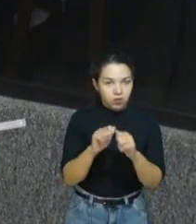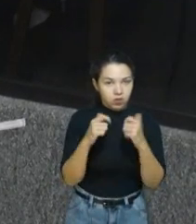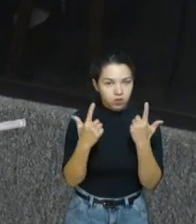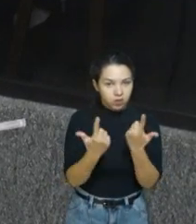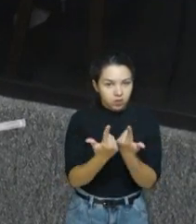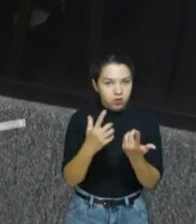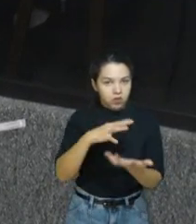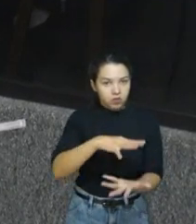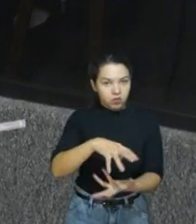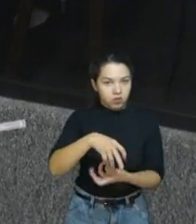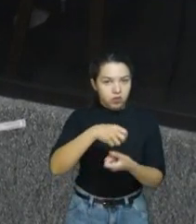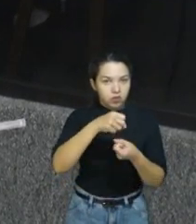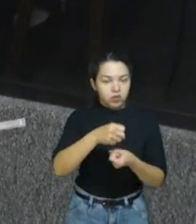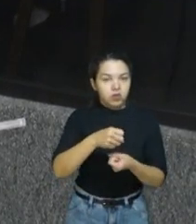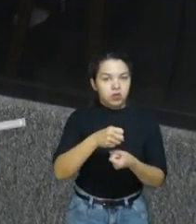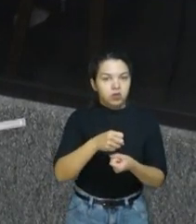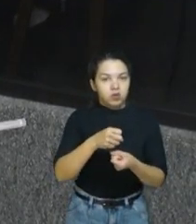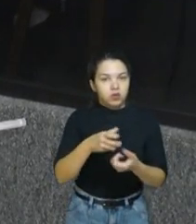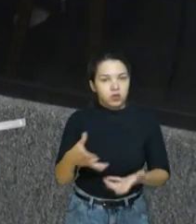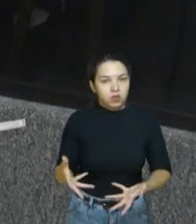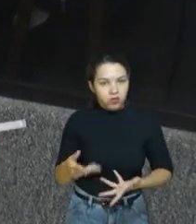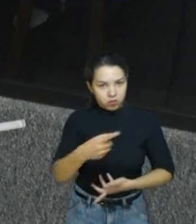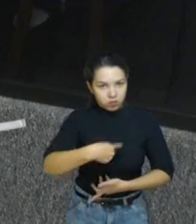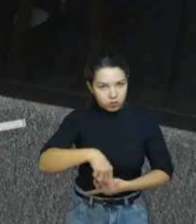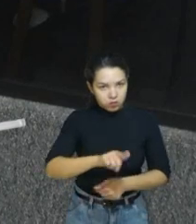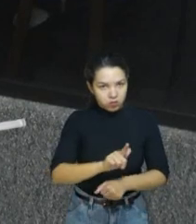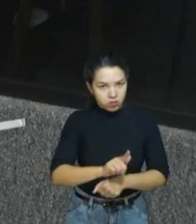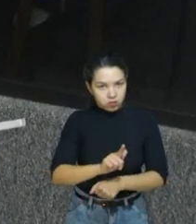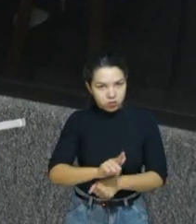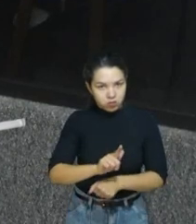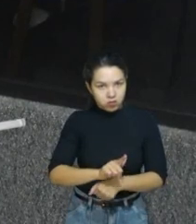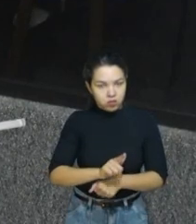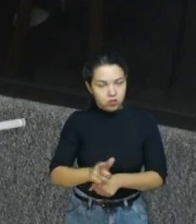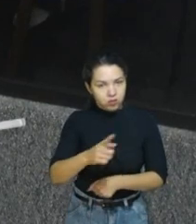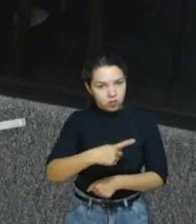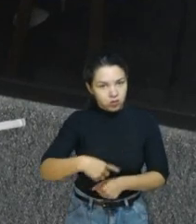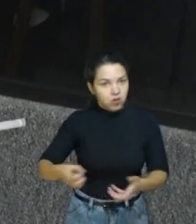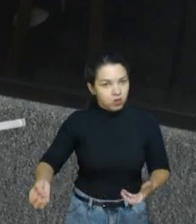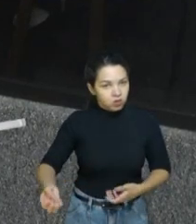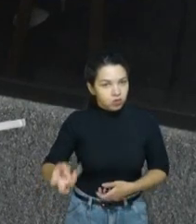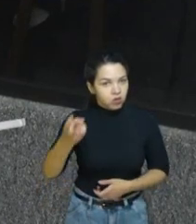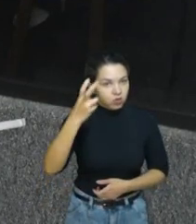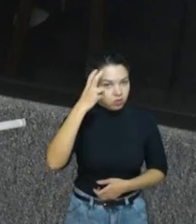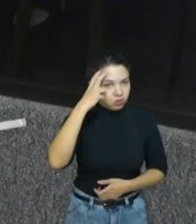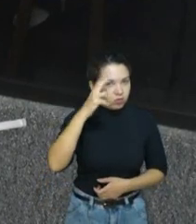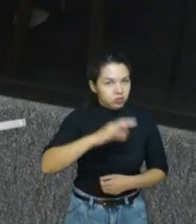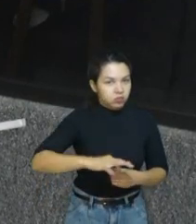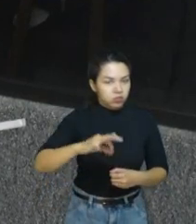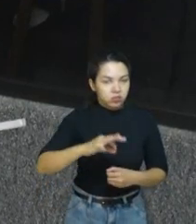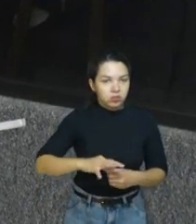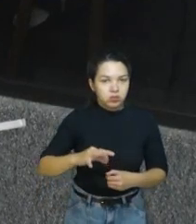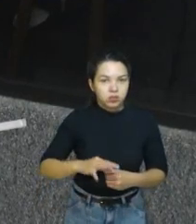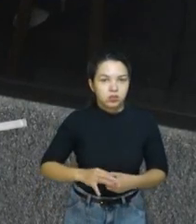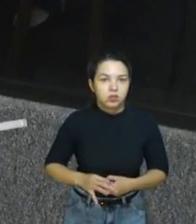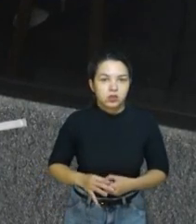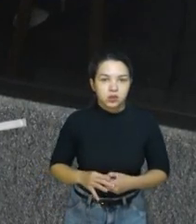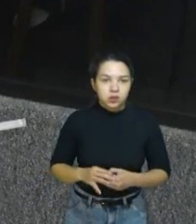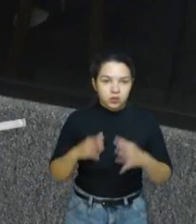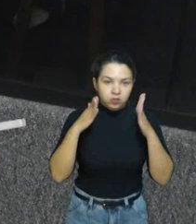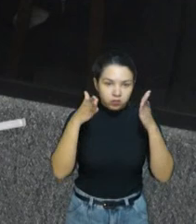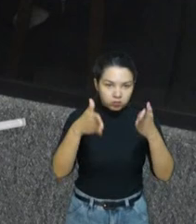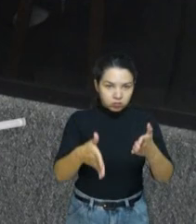Sustentável, e eu enfatizo que, em nossa gestão, pretendemos realizar uma nova cultura institucional com vistas